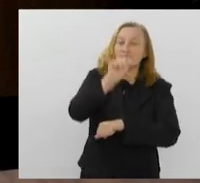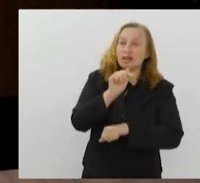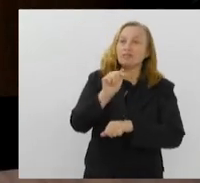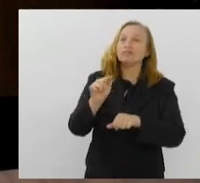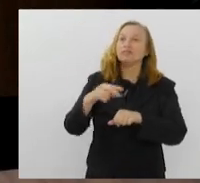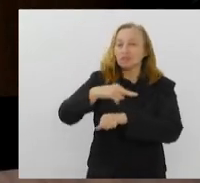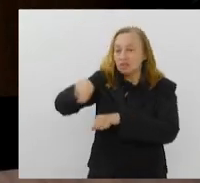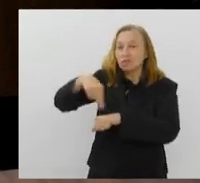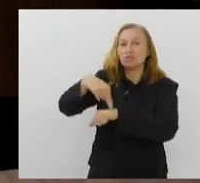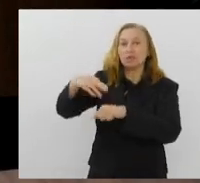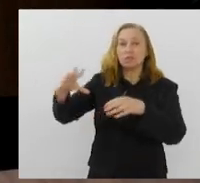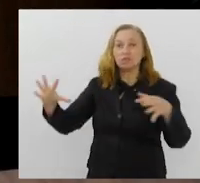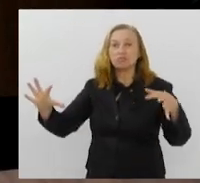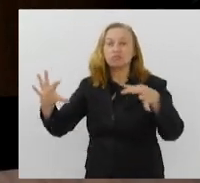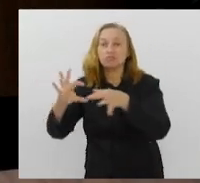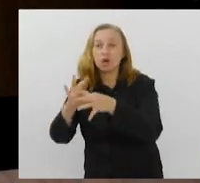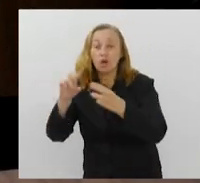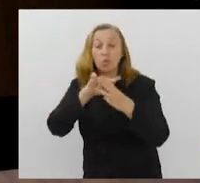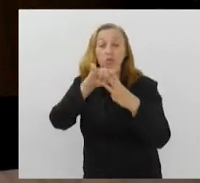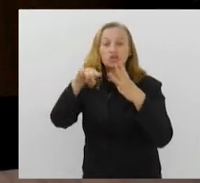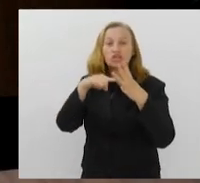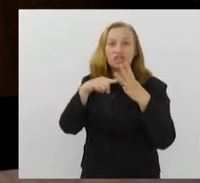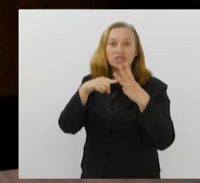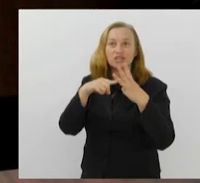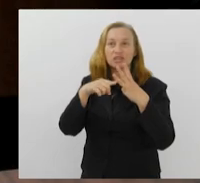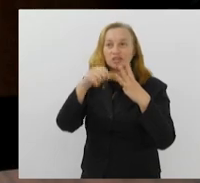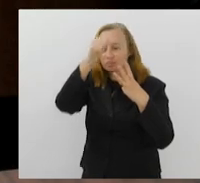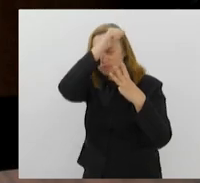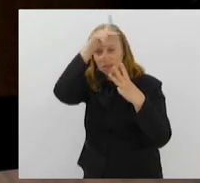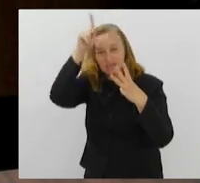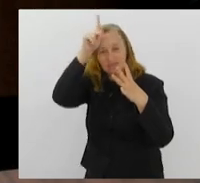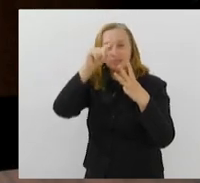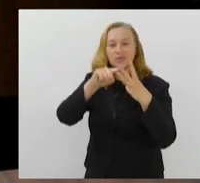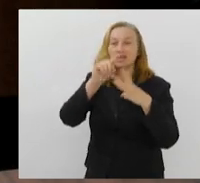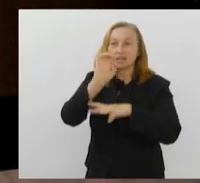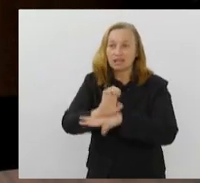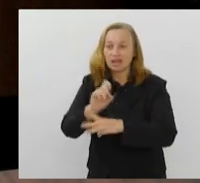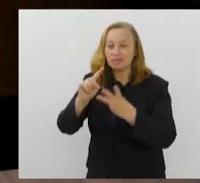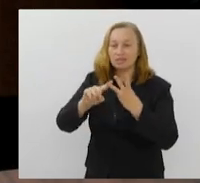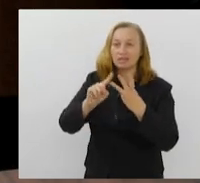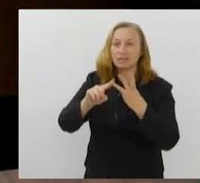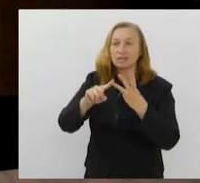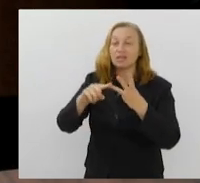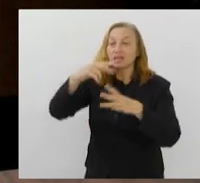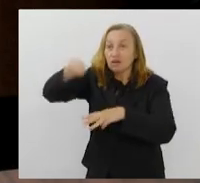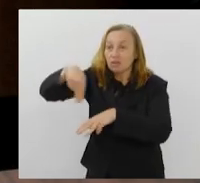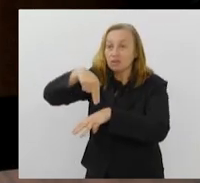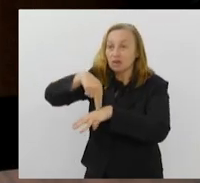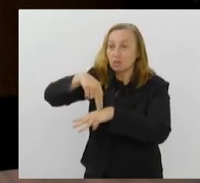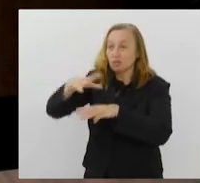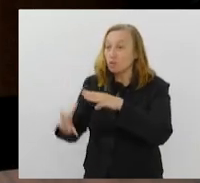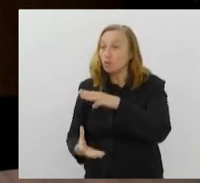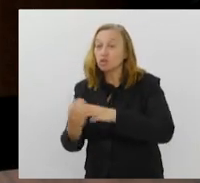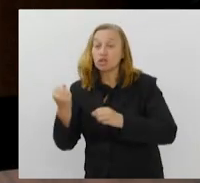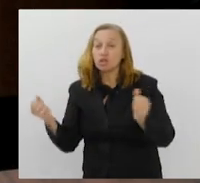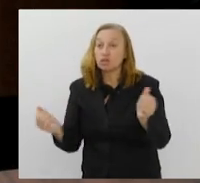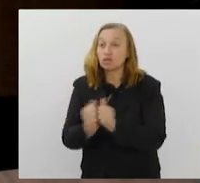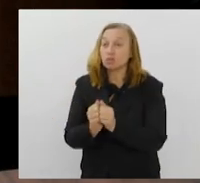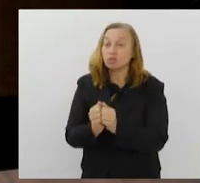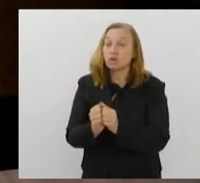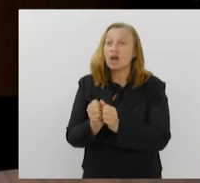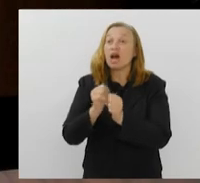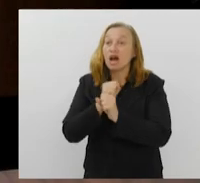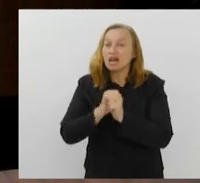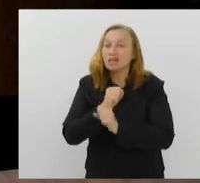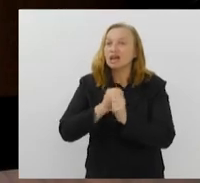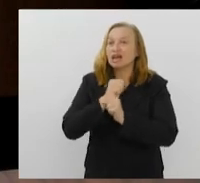União. Na prática, o que você vê ano após ano, e a reforma tributária